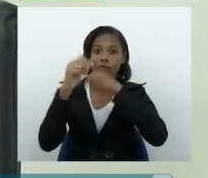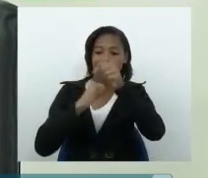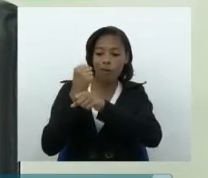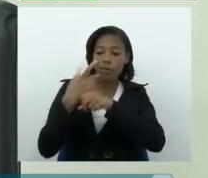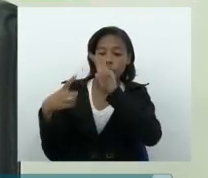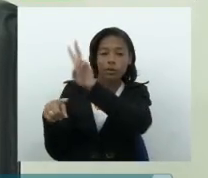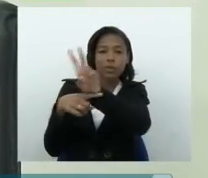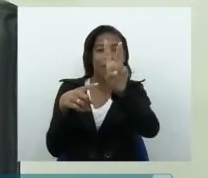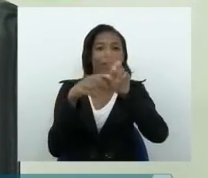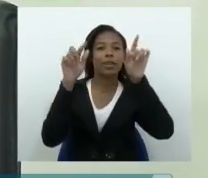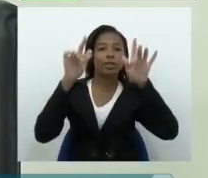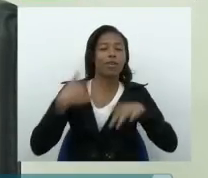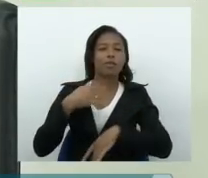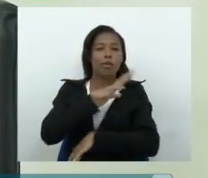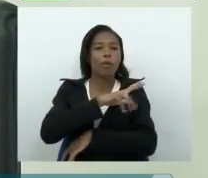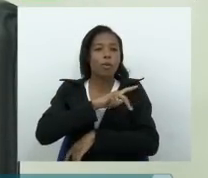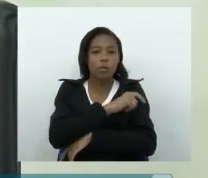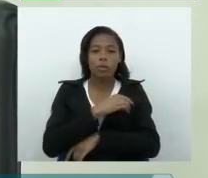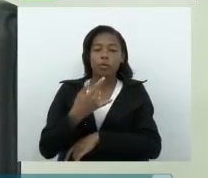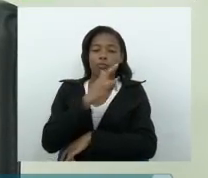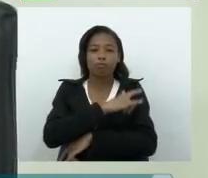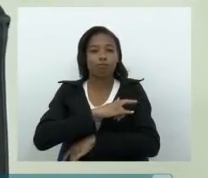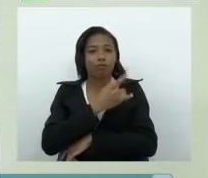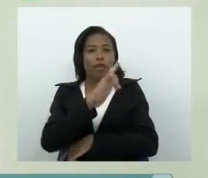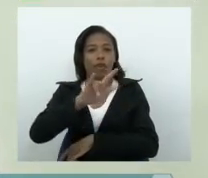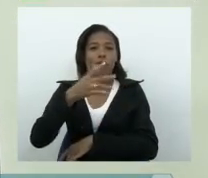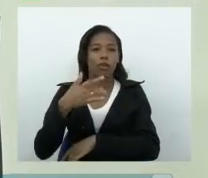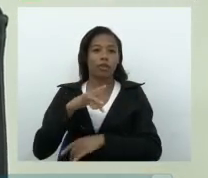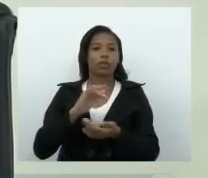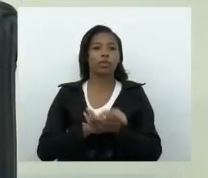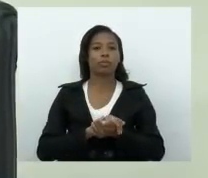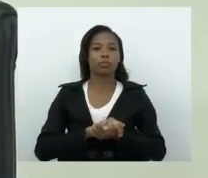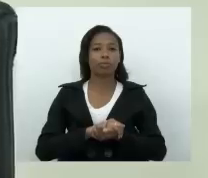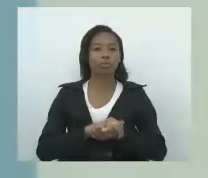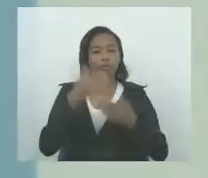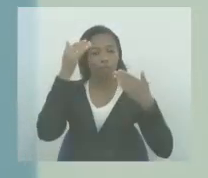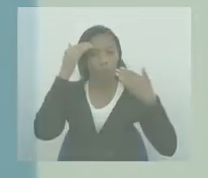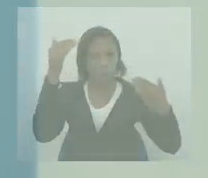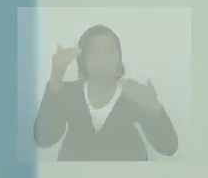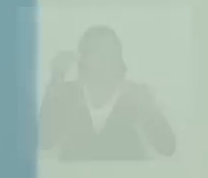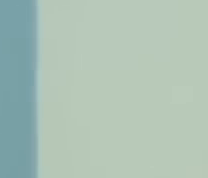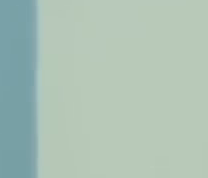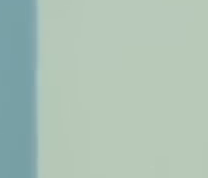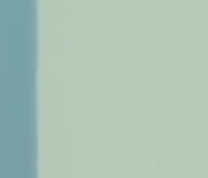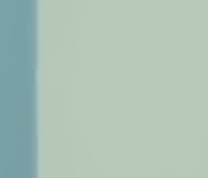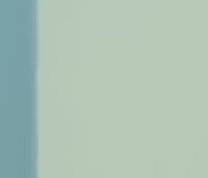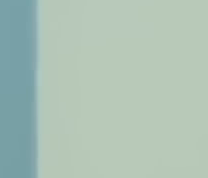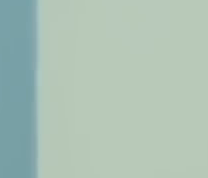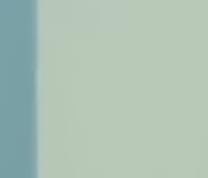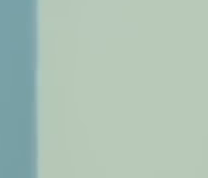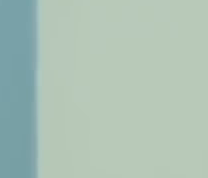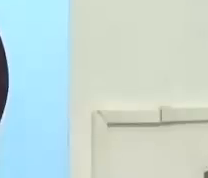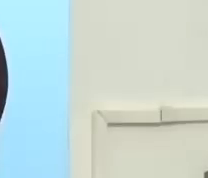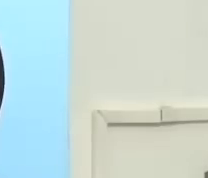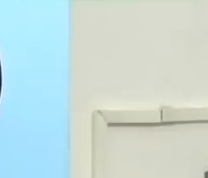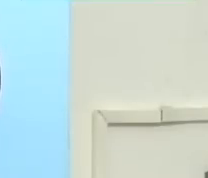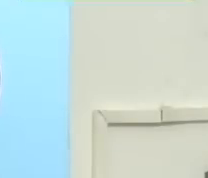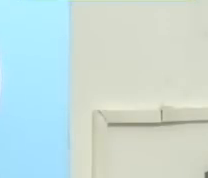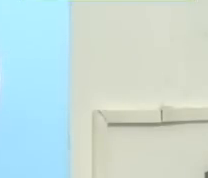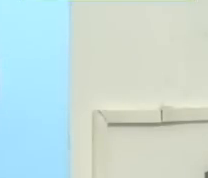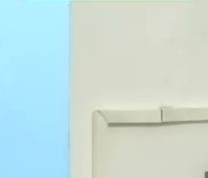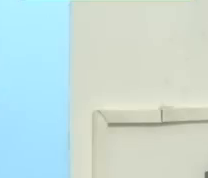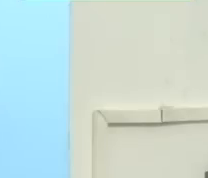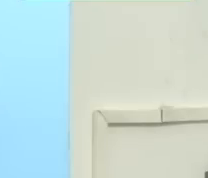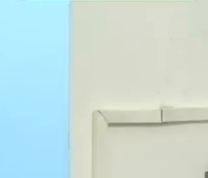dessa cidade que eu amo, que eu vivo, que eu respiro. Obrigado, Roberto Samuel. 30 segundos para a réplica.